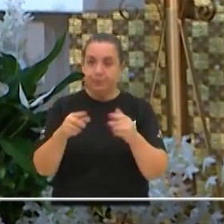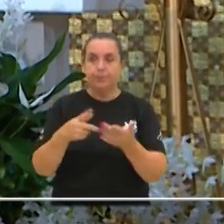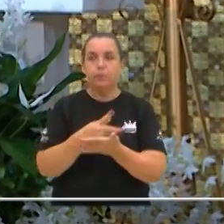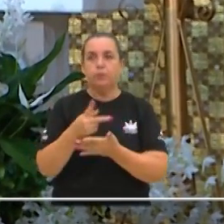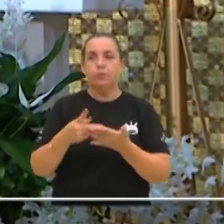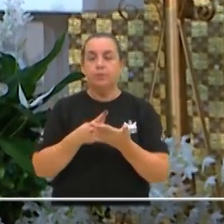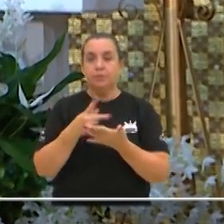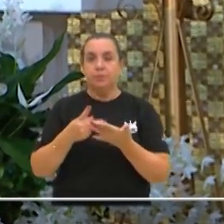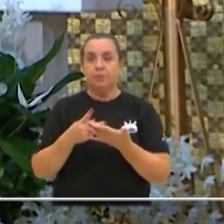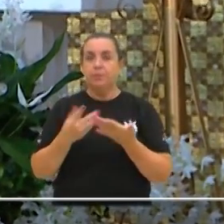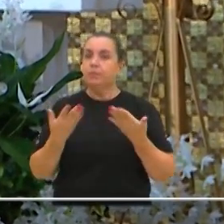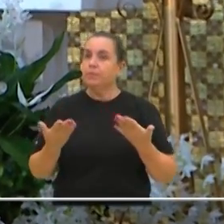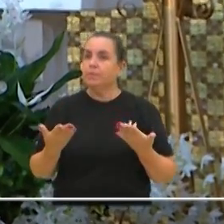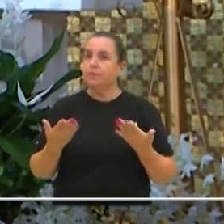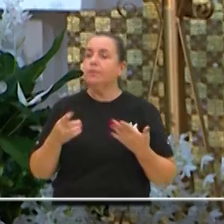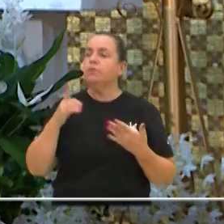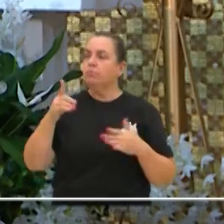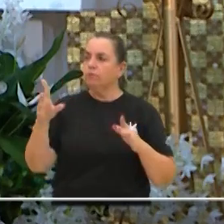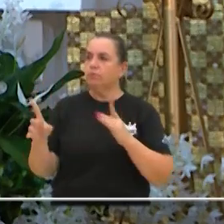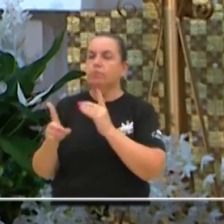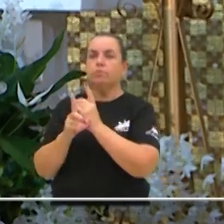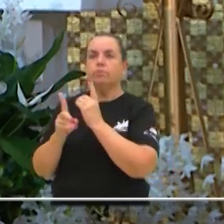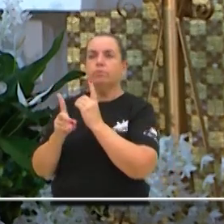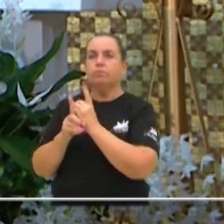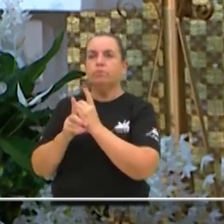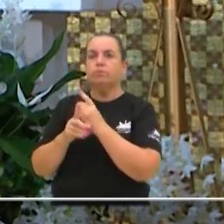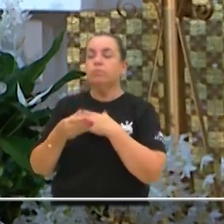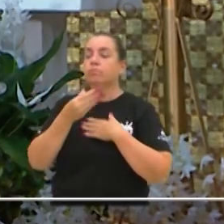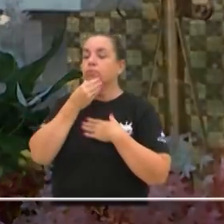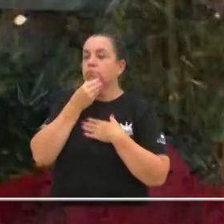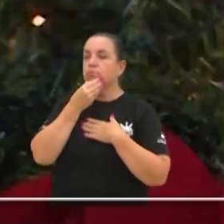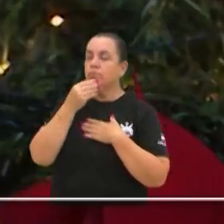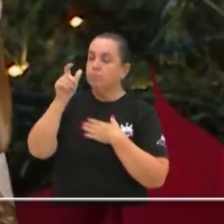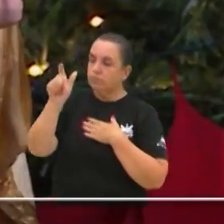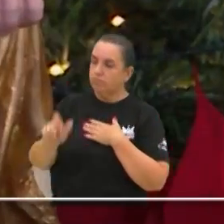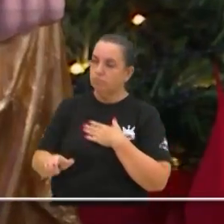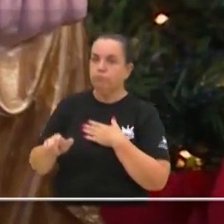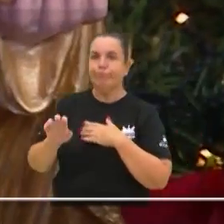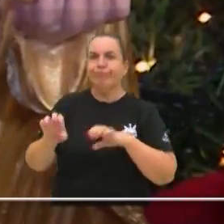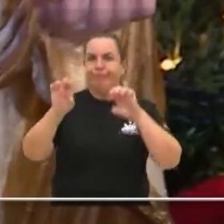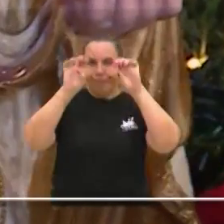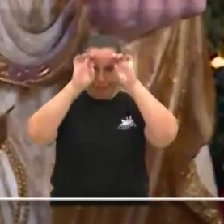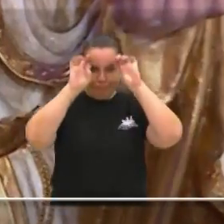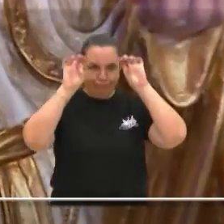buscar, eles encontraram um homem chamado Herodes,